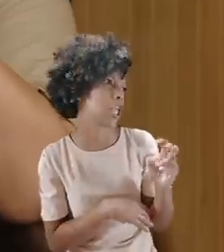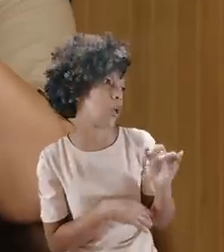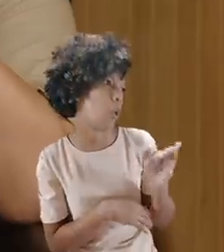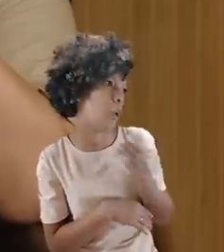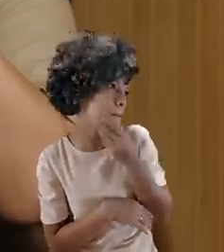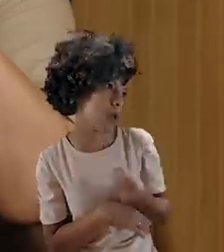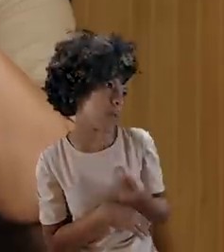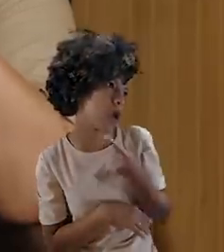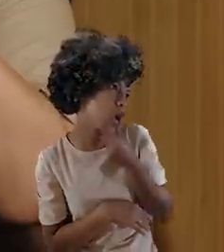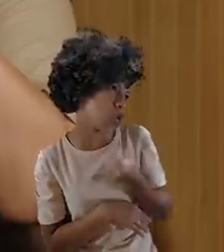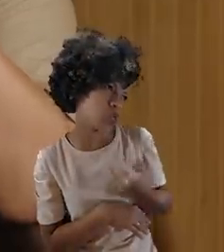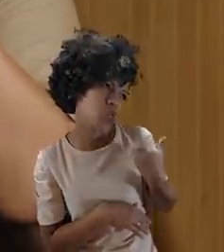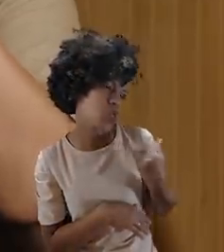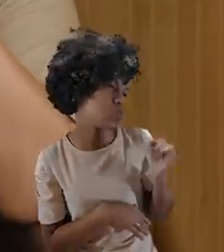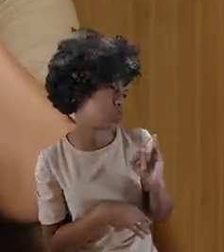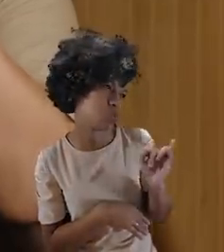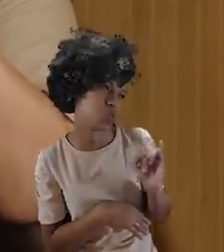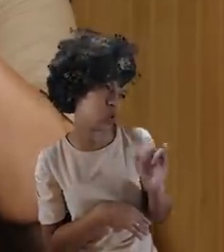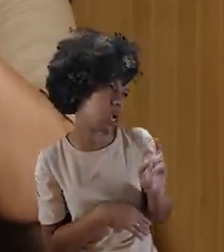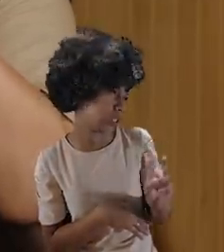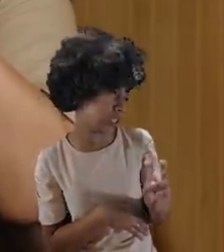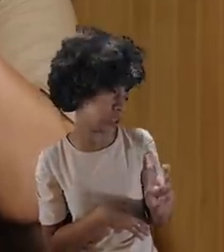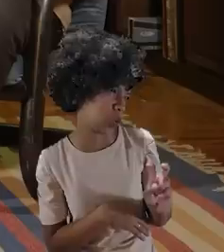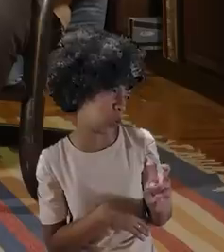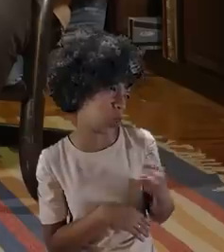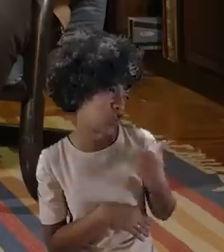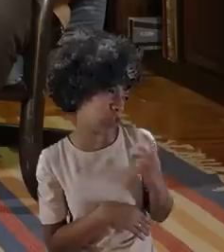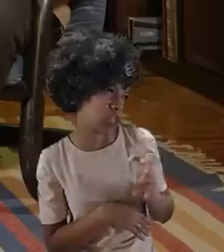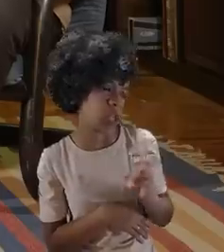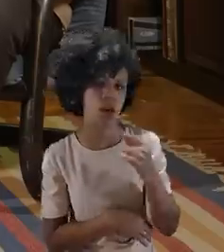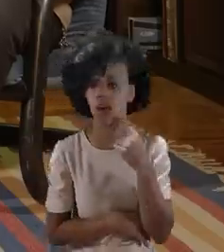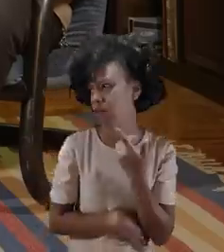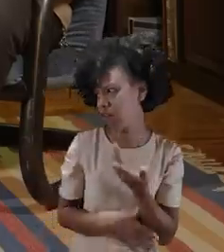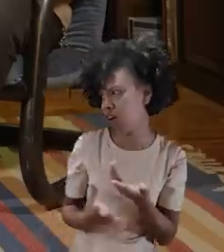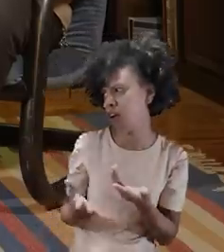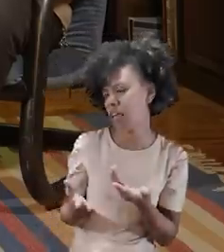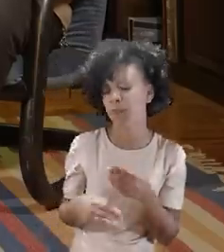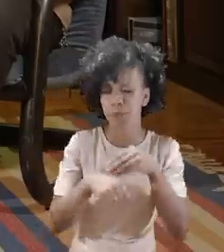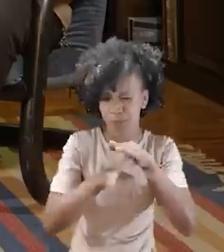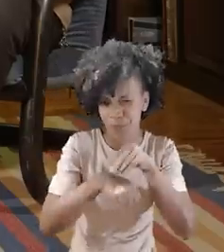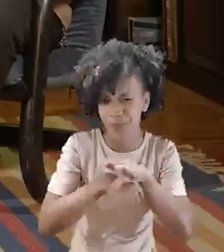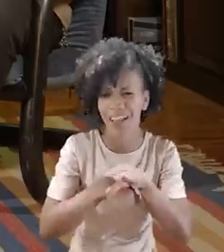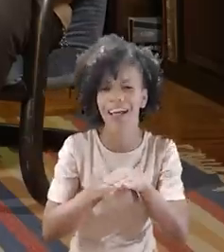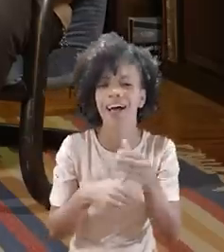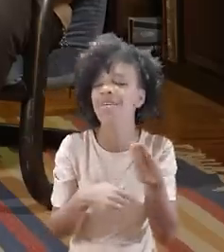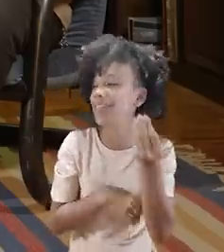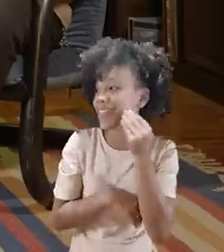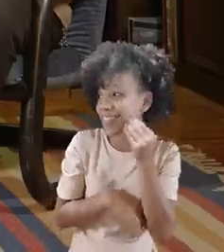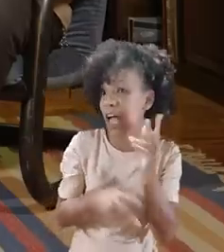aninhos de idade fica E aí eu falei no aro que deveria ser inclusivo vou dar uma dica